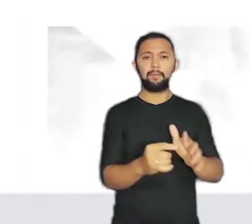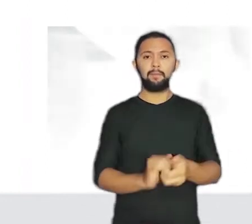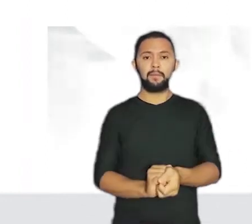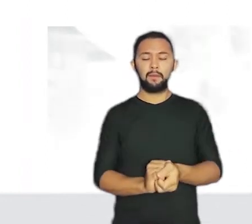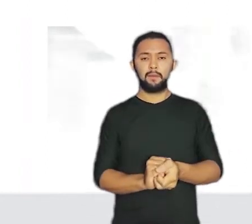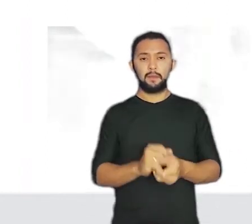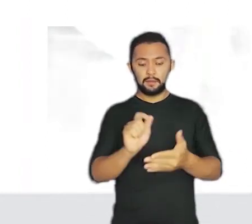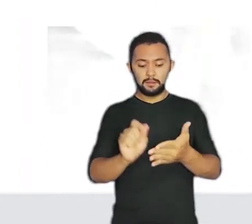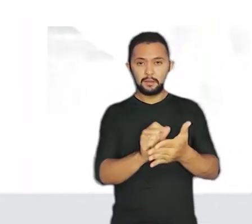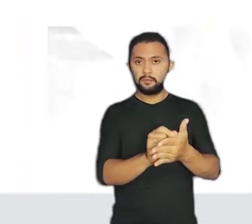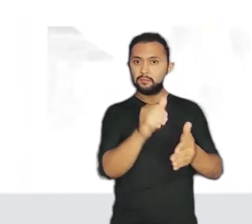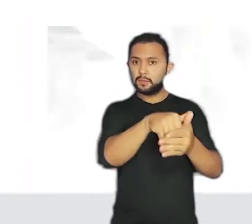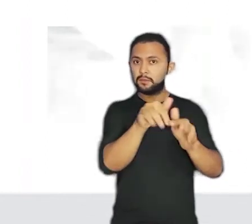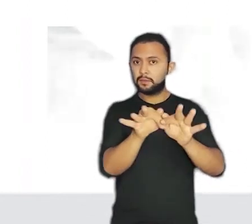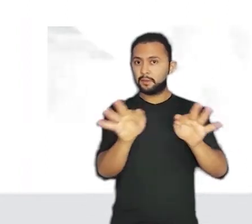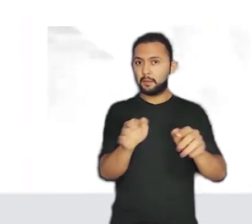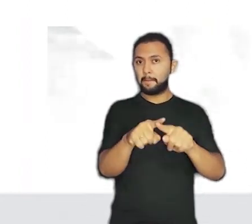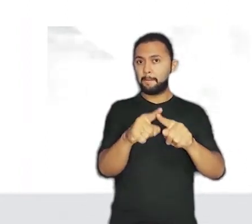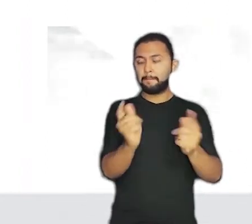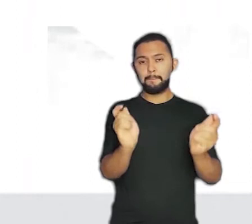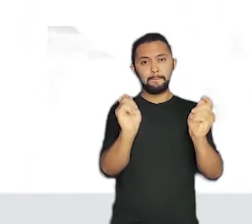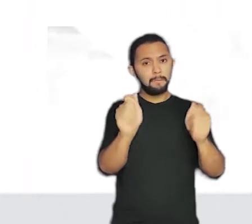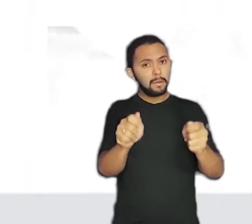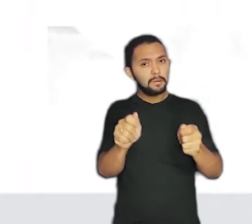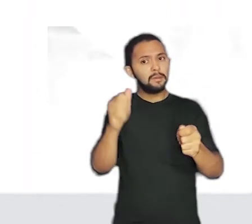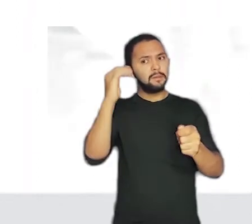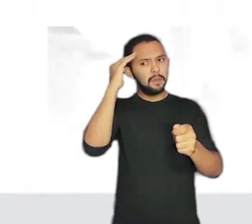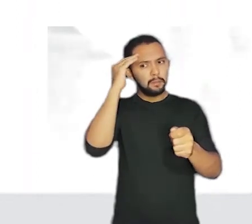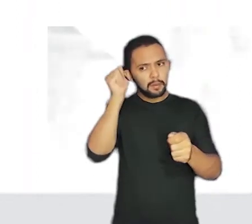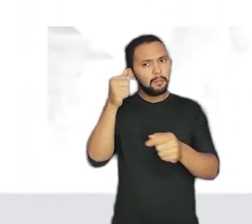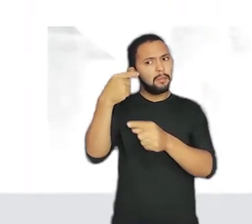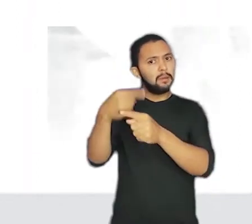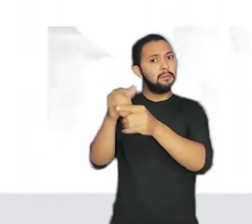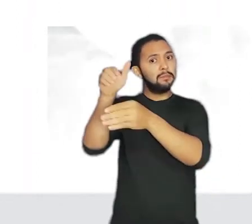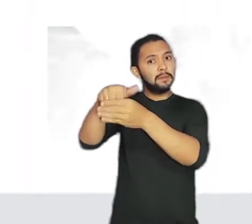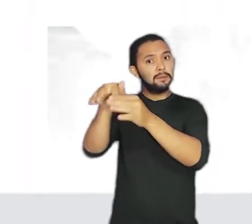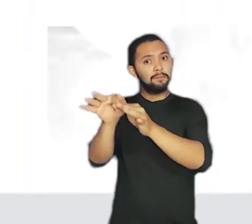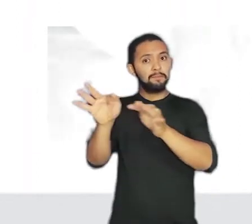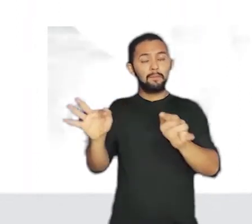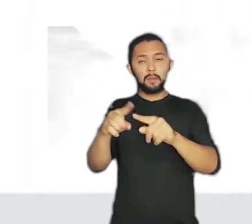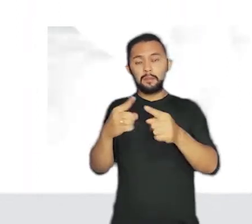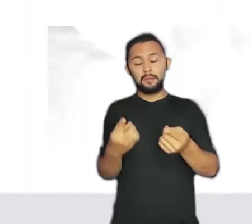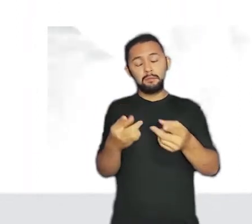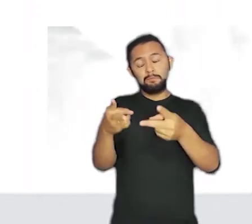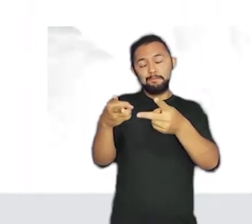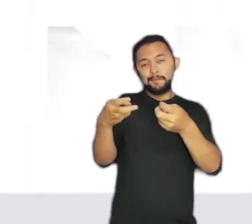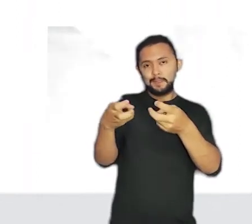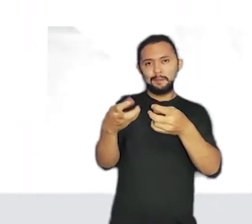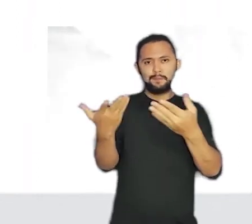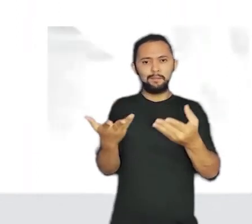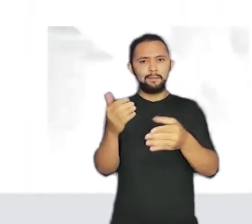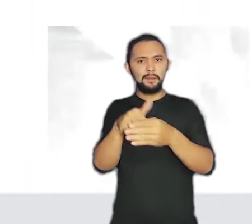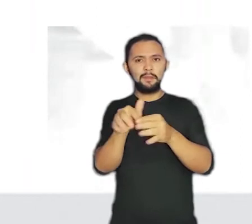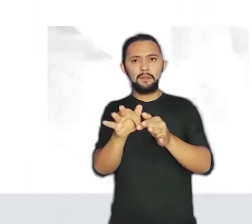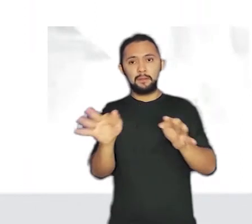clara, escrita dentro da oração. Mas a gente pode dizer que sabemos que ele está ali, mas a gente não consegue ver, tá? Ele está dentro da